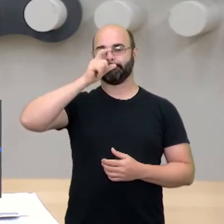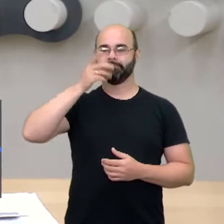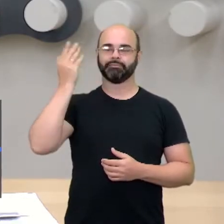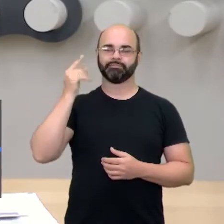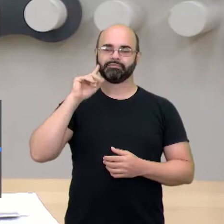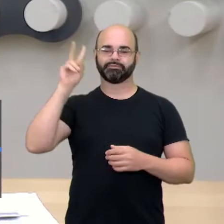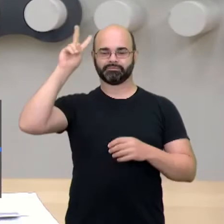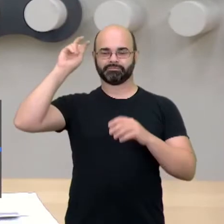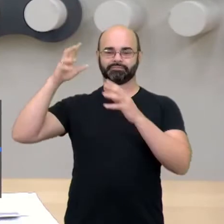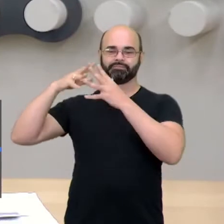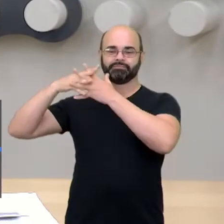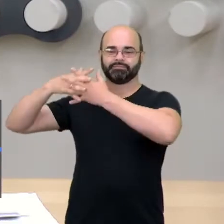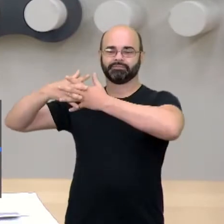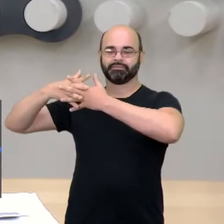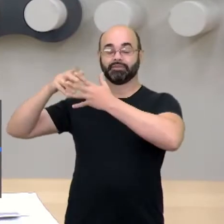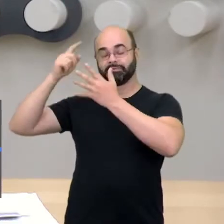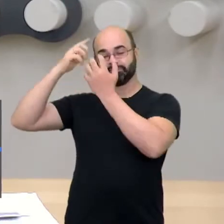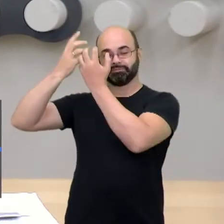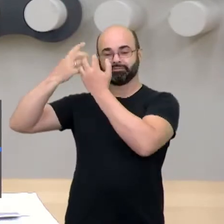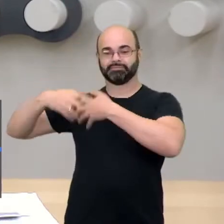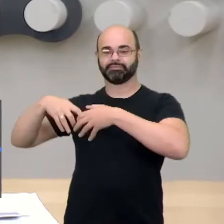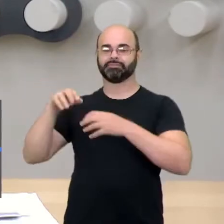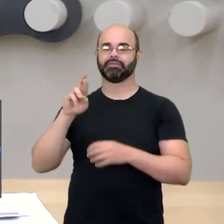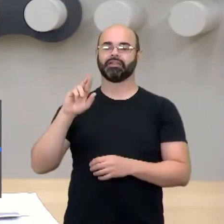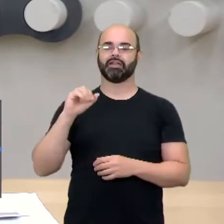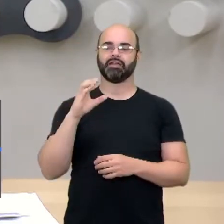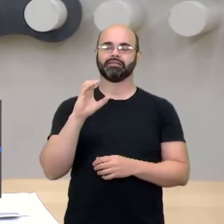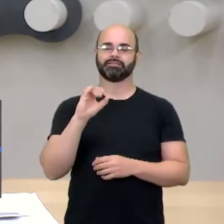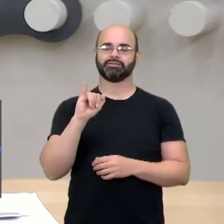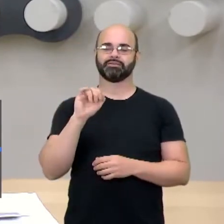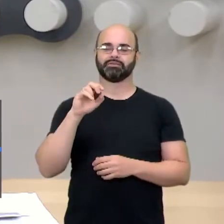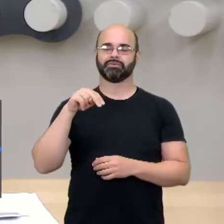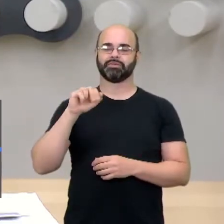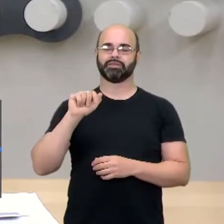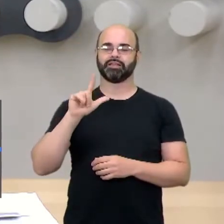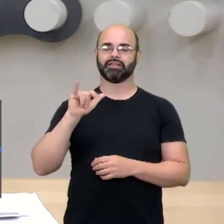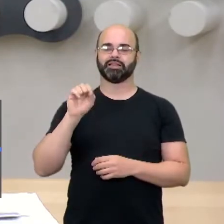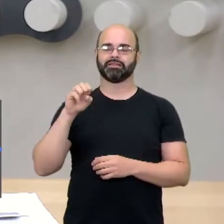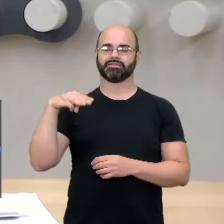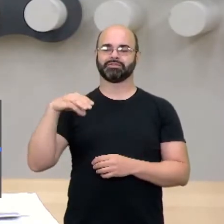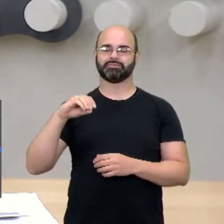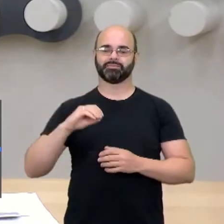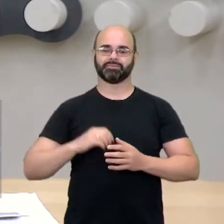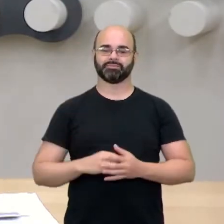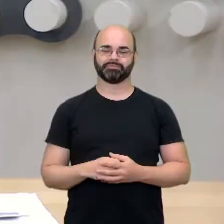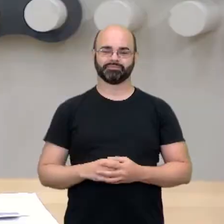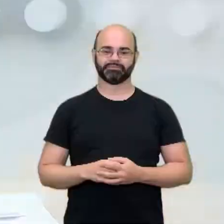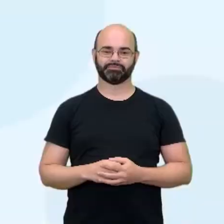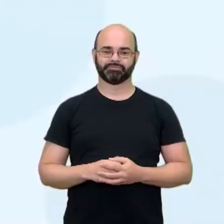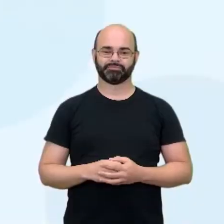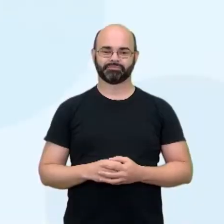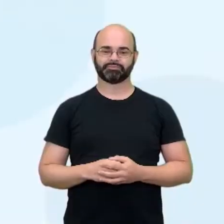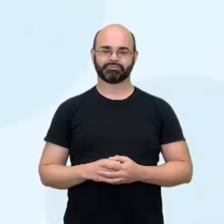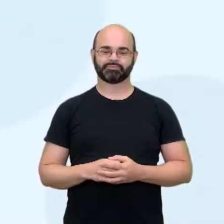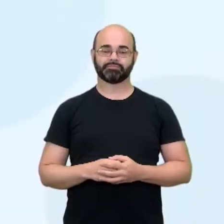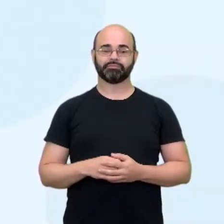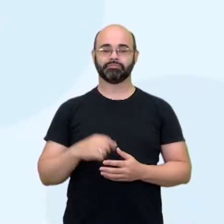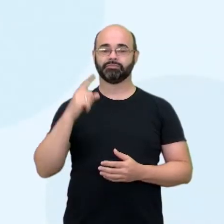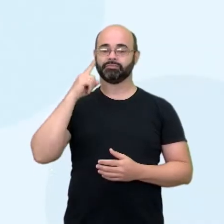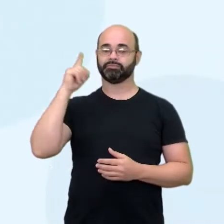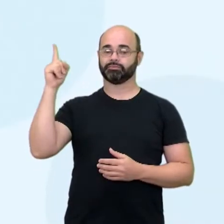que é o racionalismo né então só para a gente se localizar um pouquinho no tempo a gente tá no aprofundamento